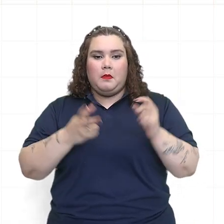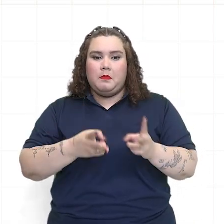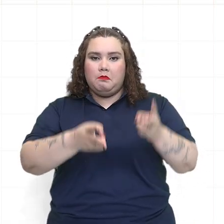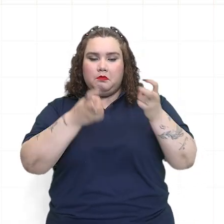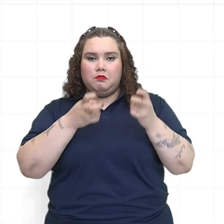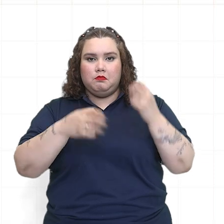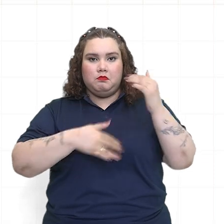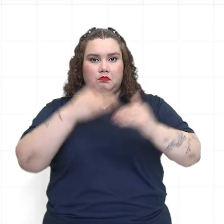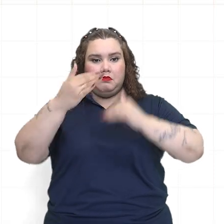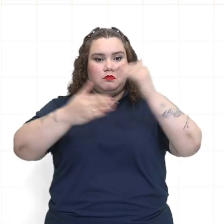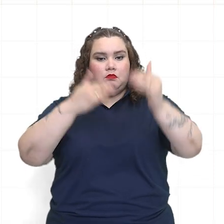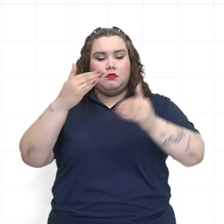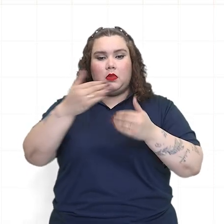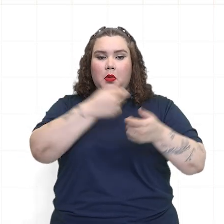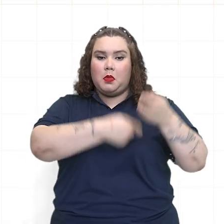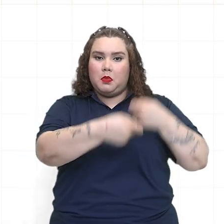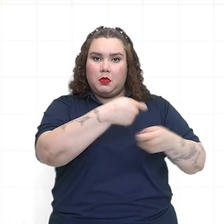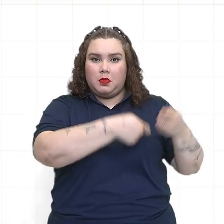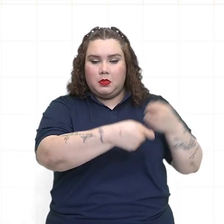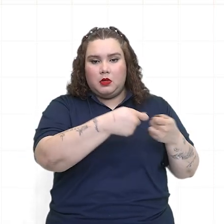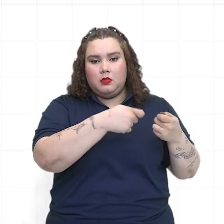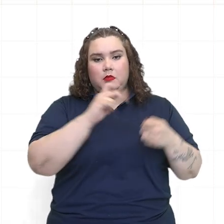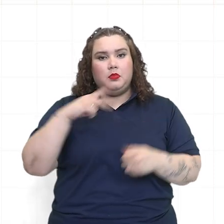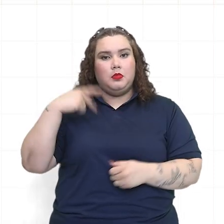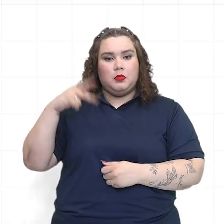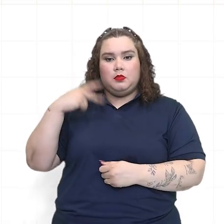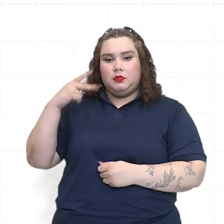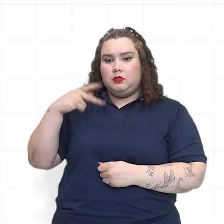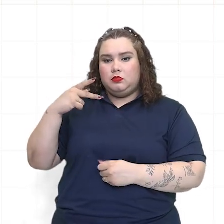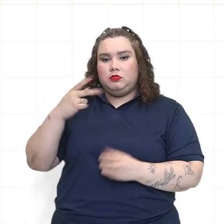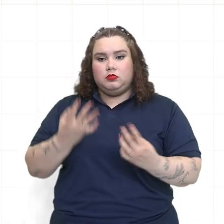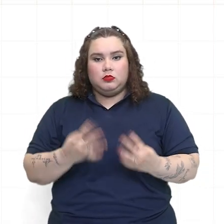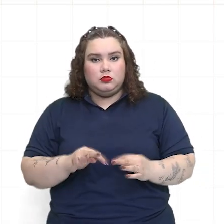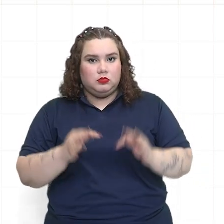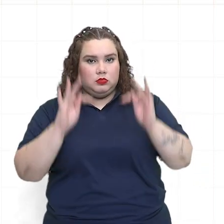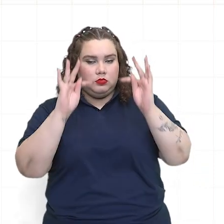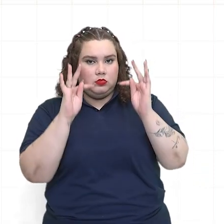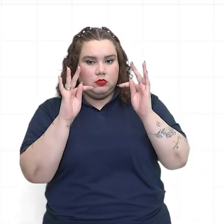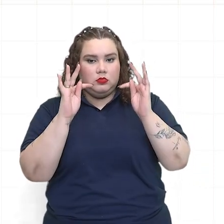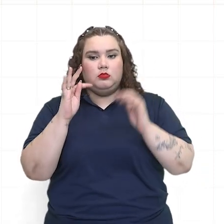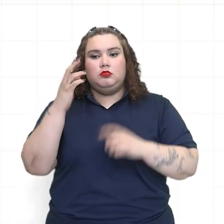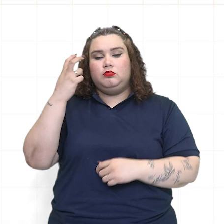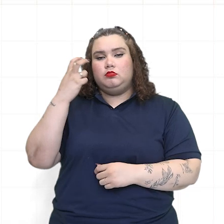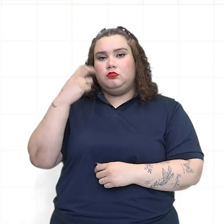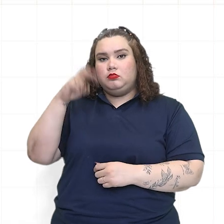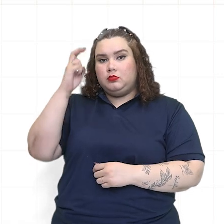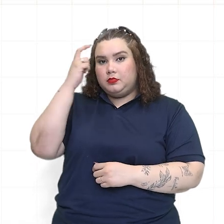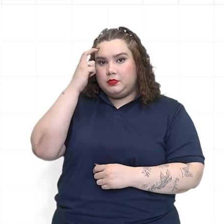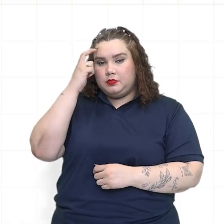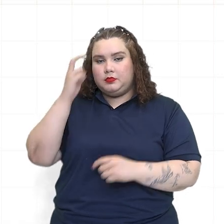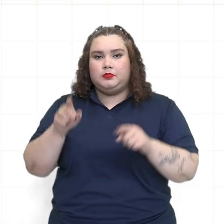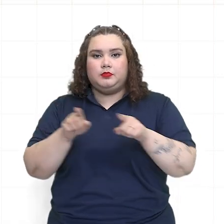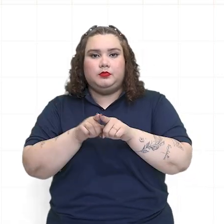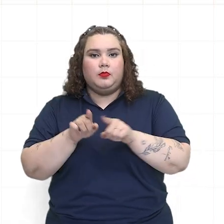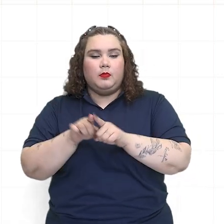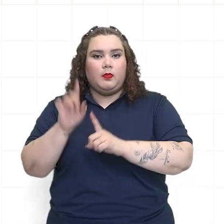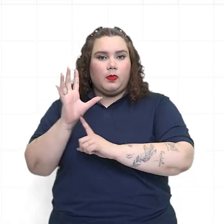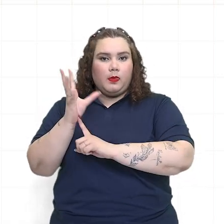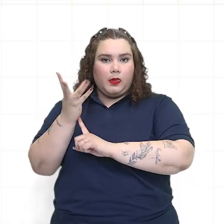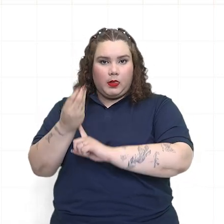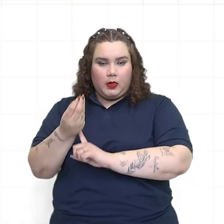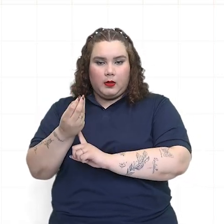notável desenvolvimento econômico, político, tecnológico, cultural